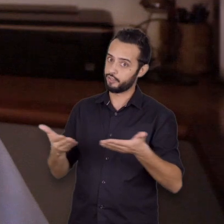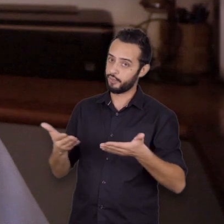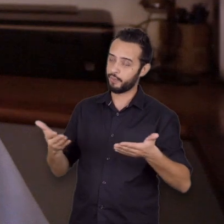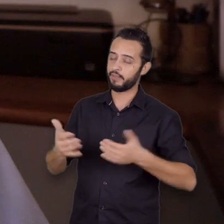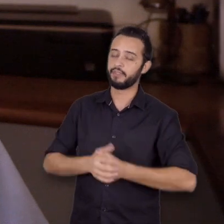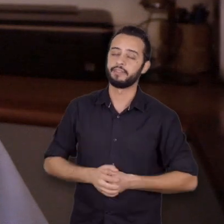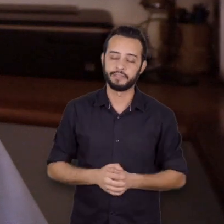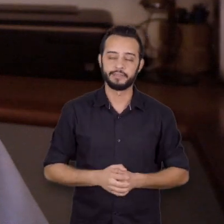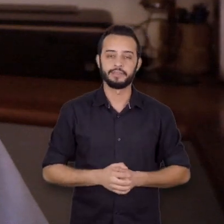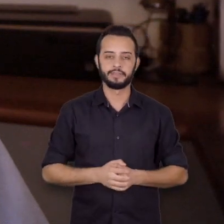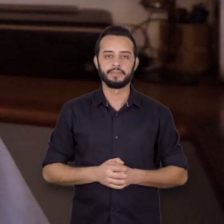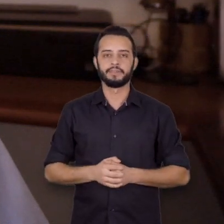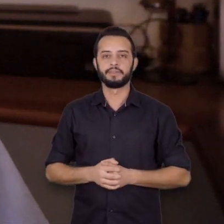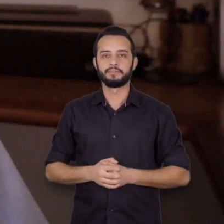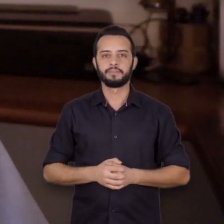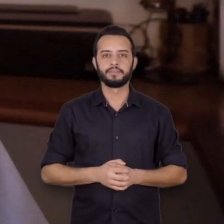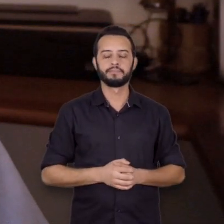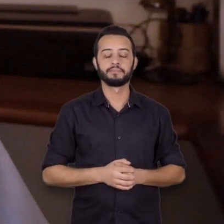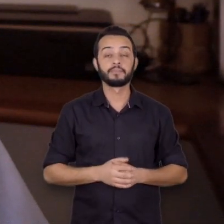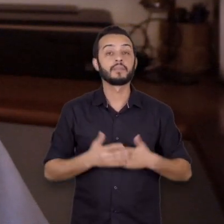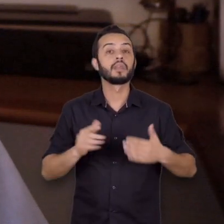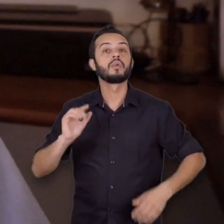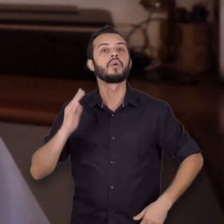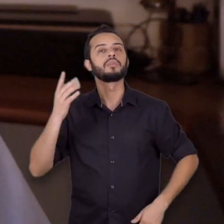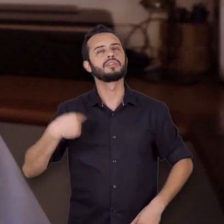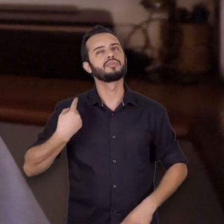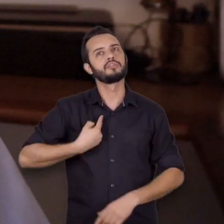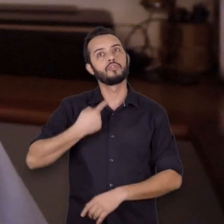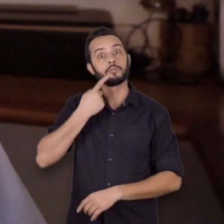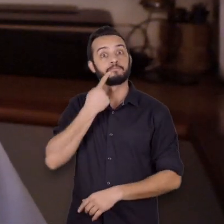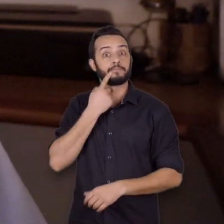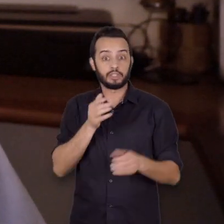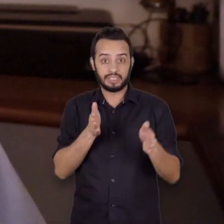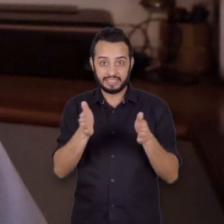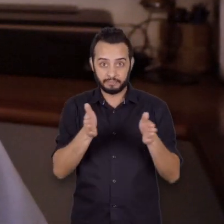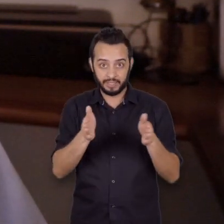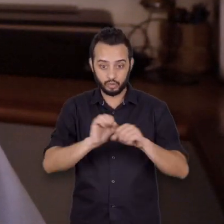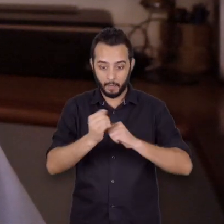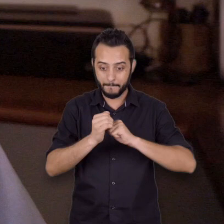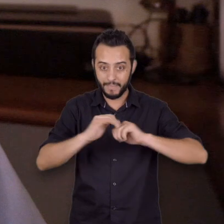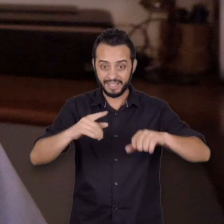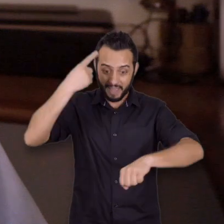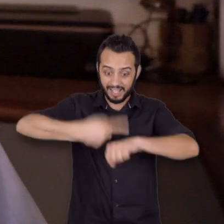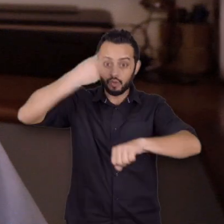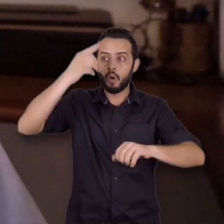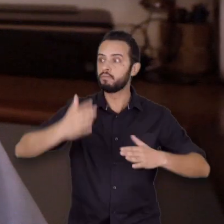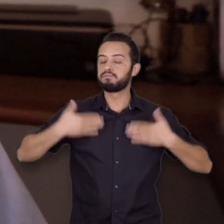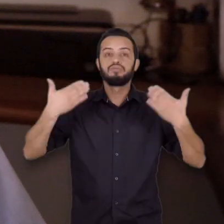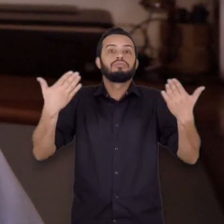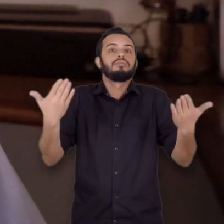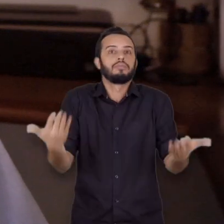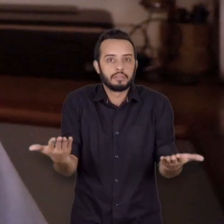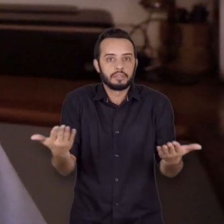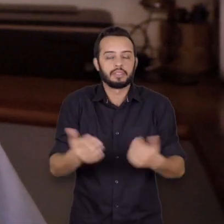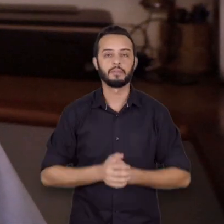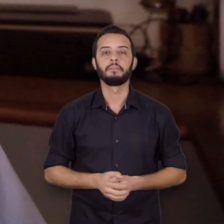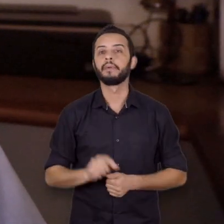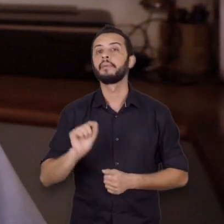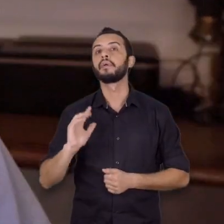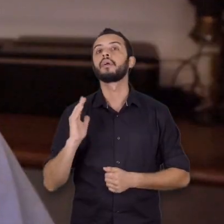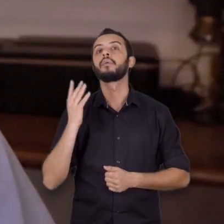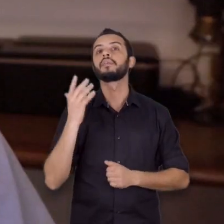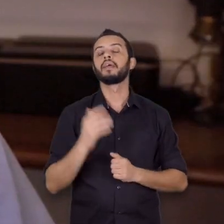atividades curriculares, né, do que acontece na sala de aula. E aí a gente foi pego, de certa maneira, de surpresa nessa